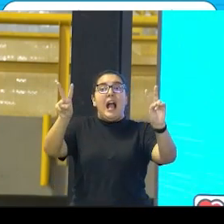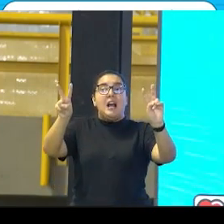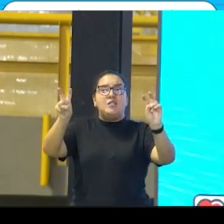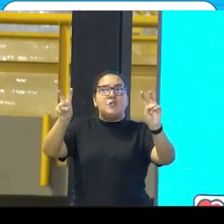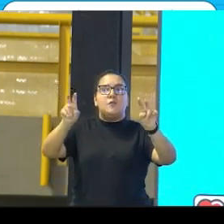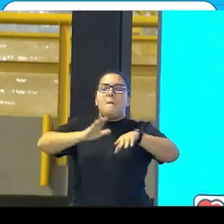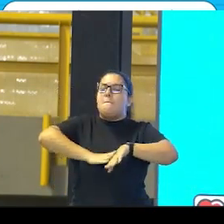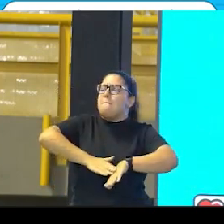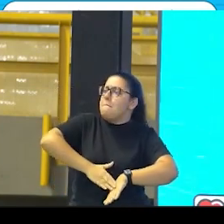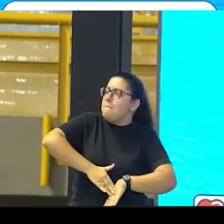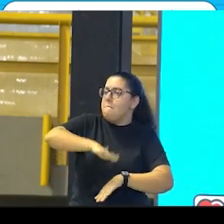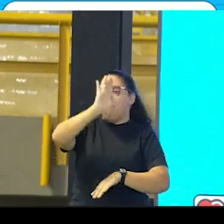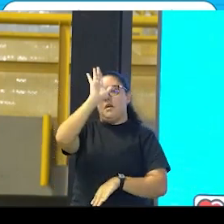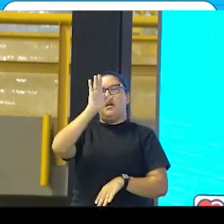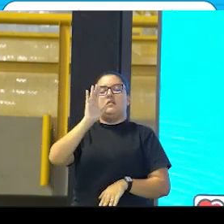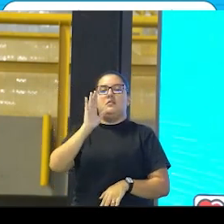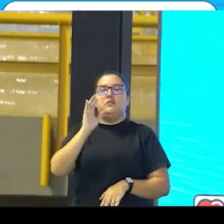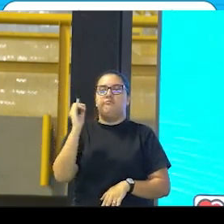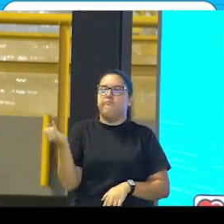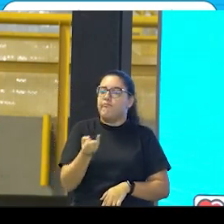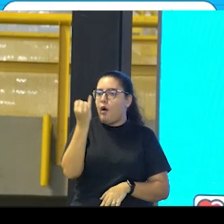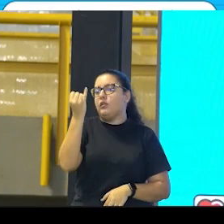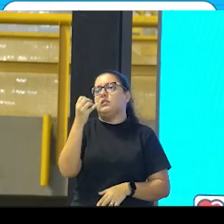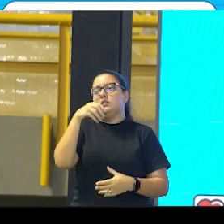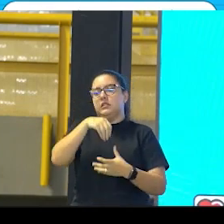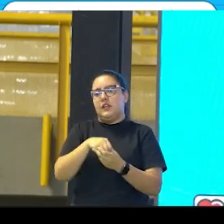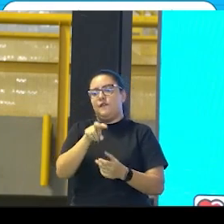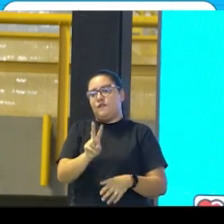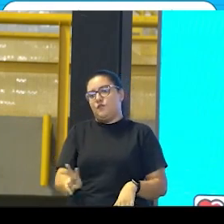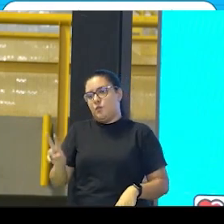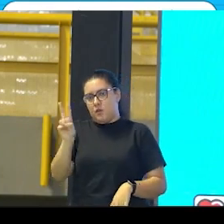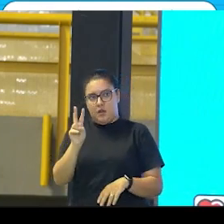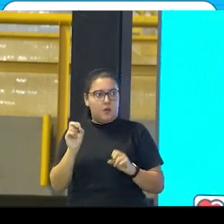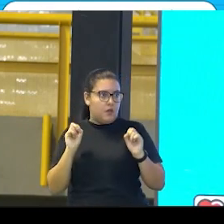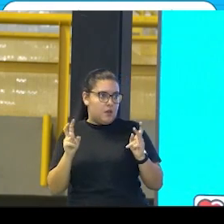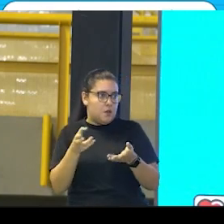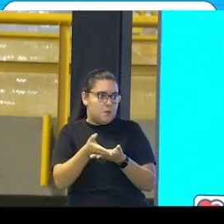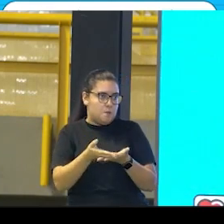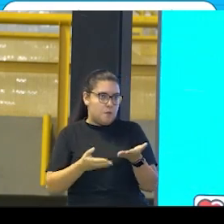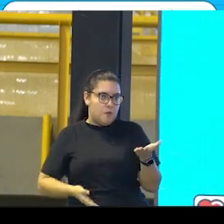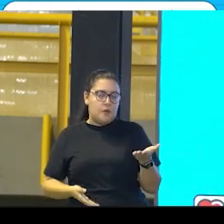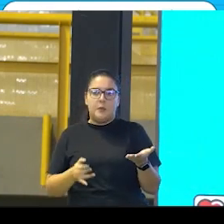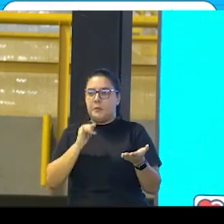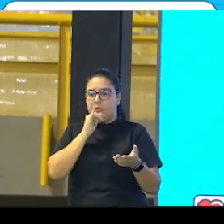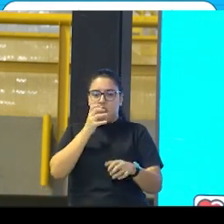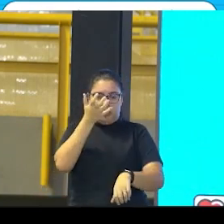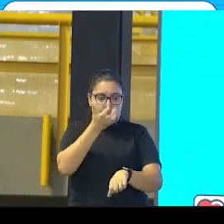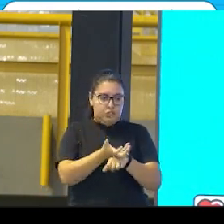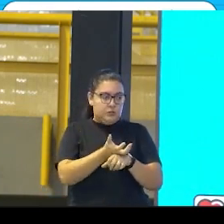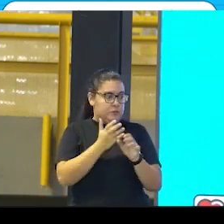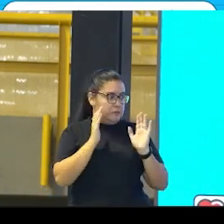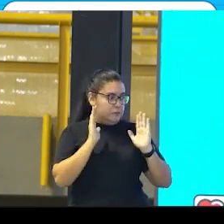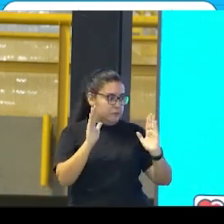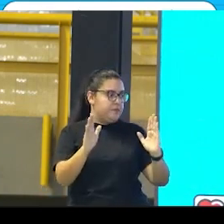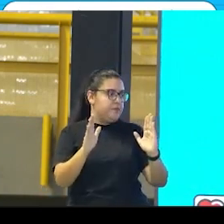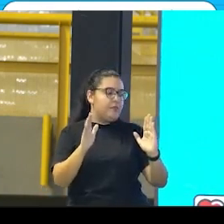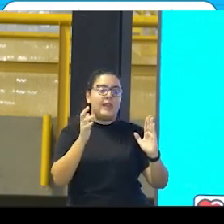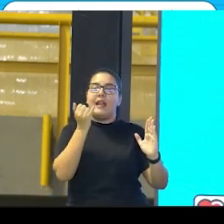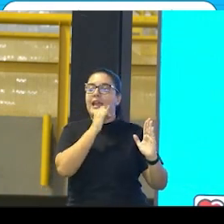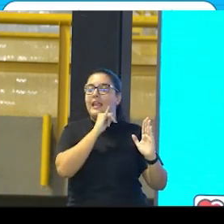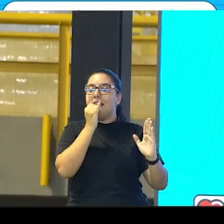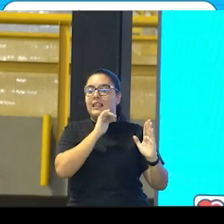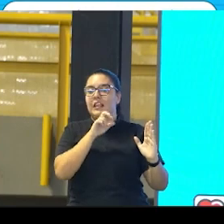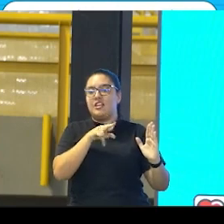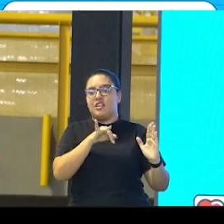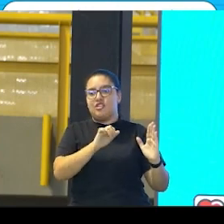que mais são recorrentes no vestibular. Ou seja, essa parte da matéria pode estar